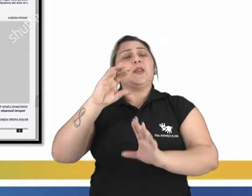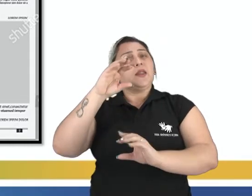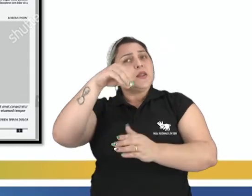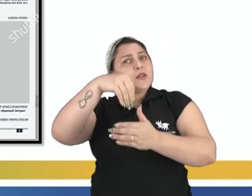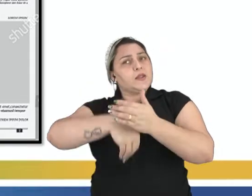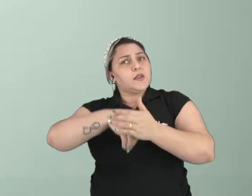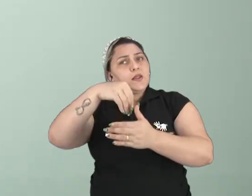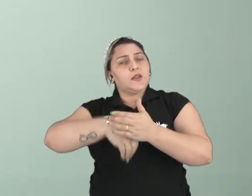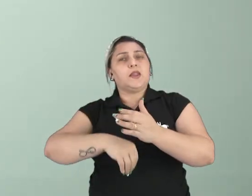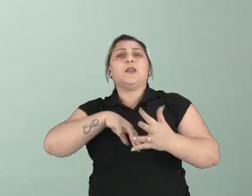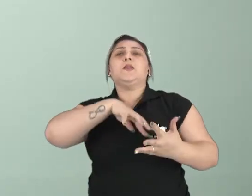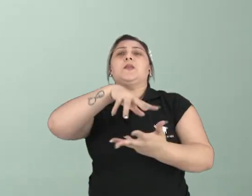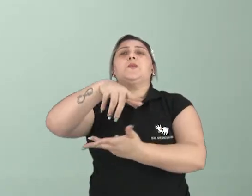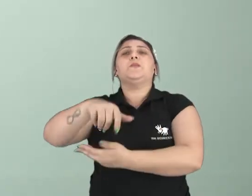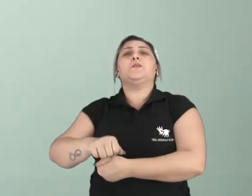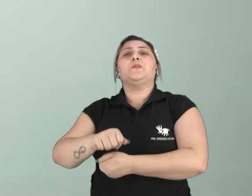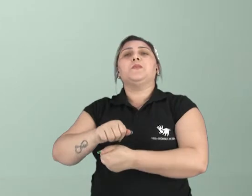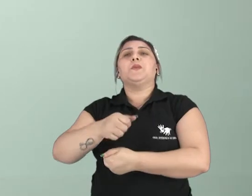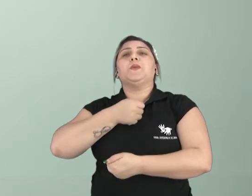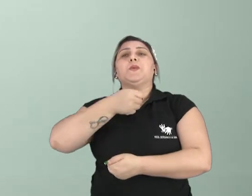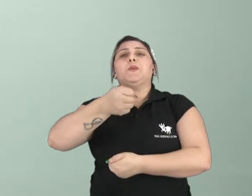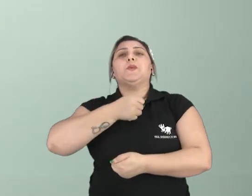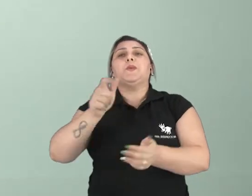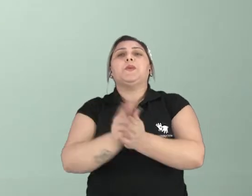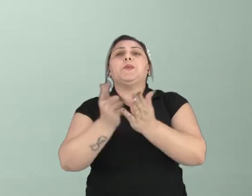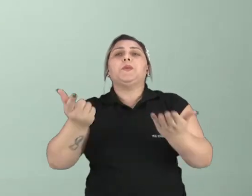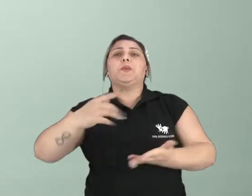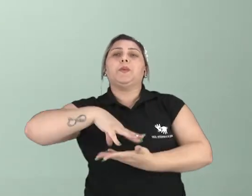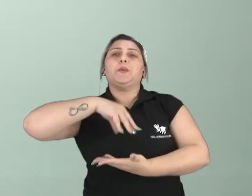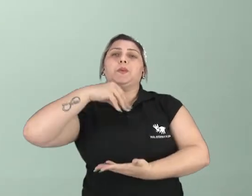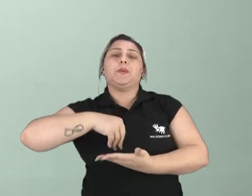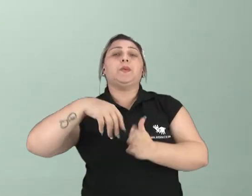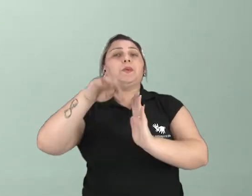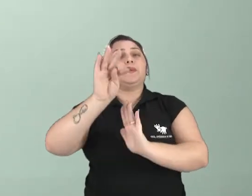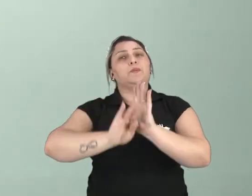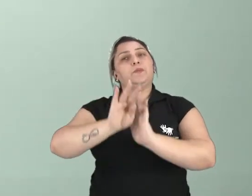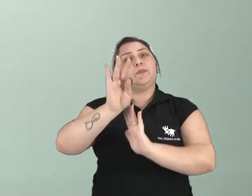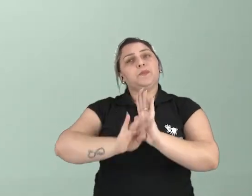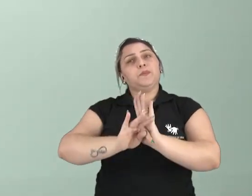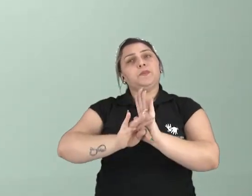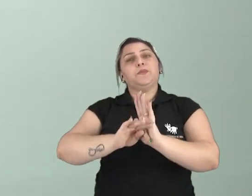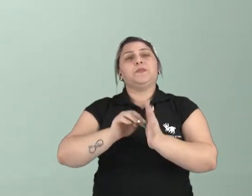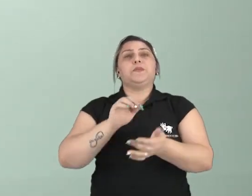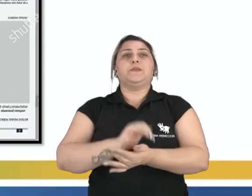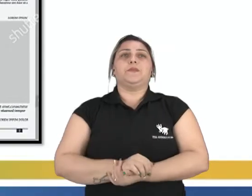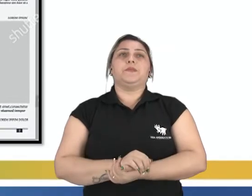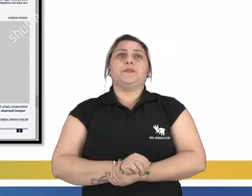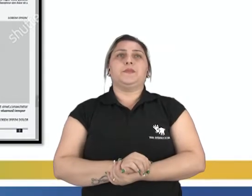dentro desse mundo jornalístico, tá? Ele abriga, o texto ali do jornal em